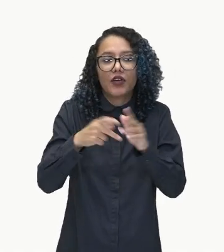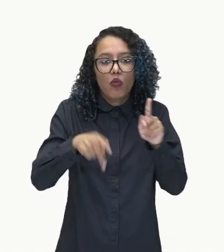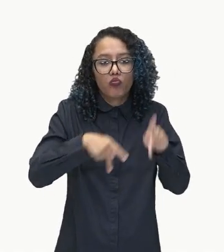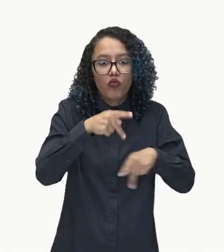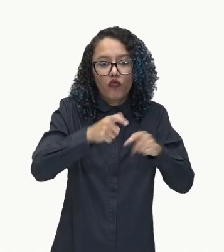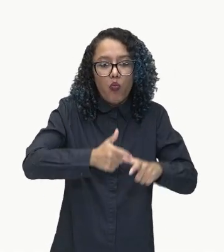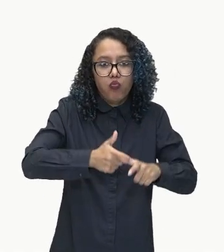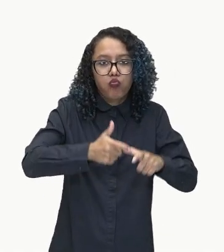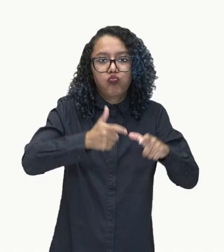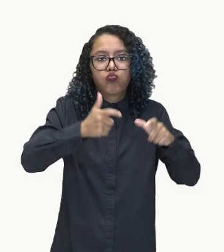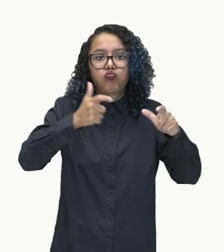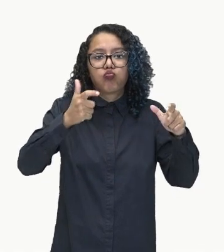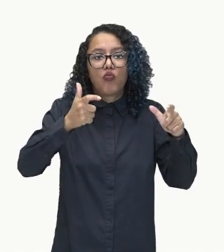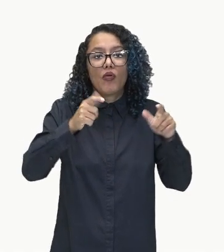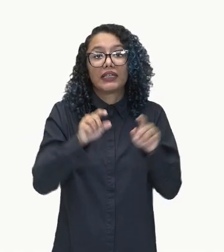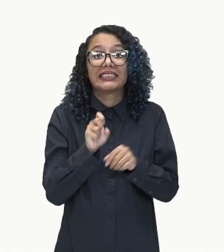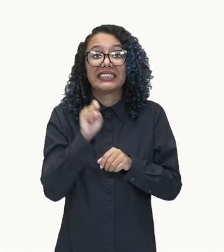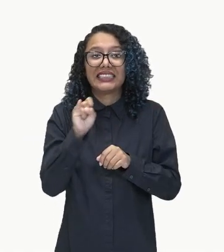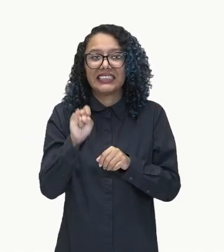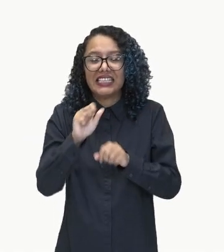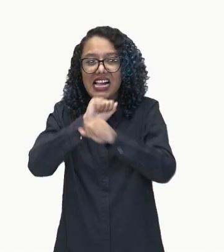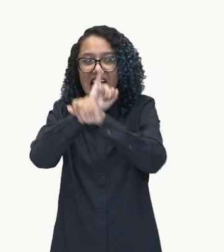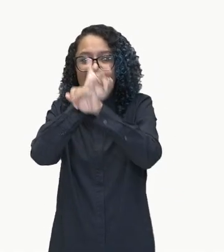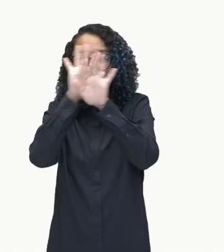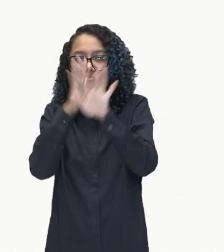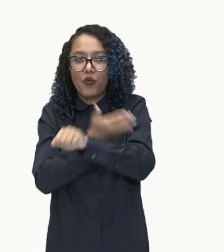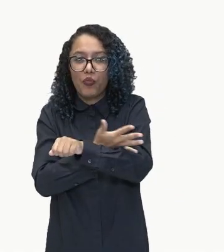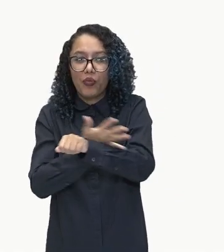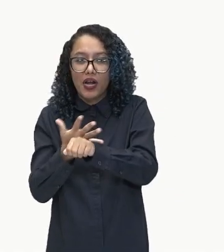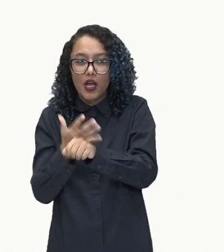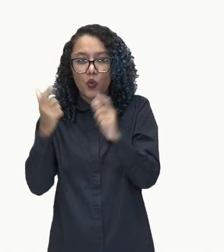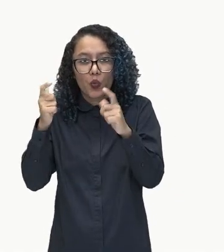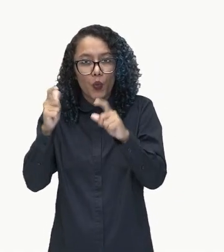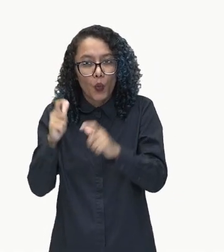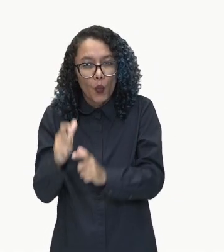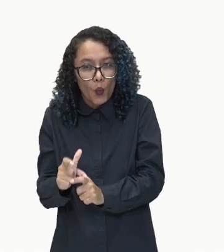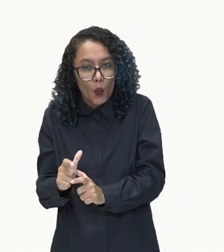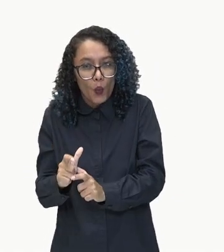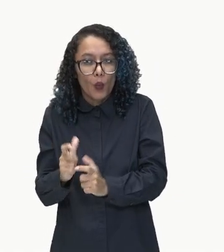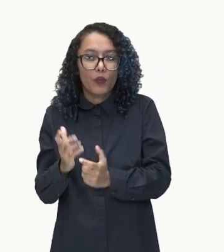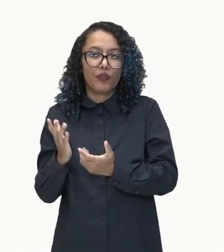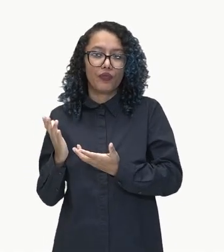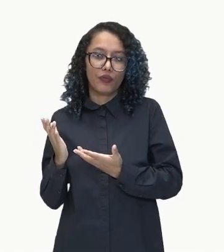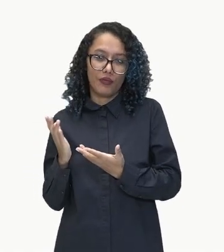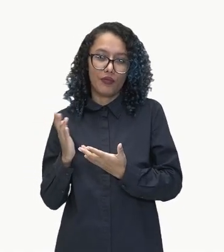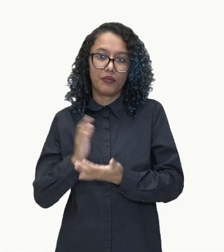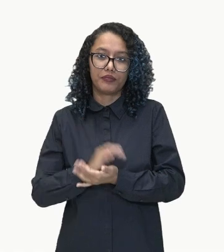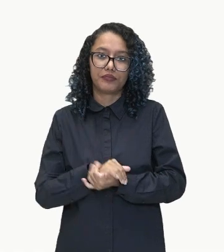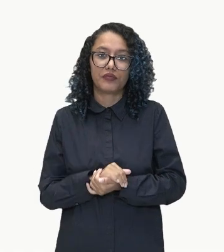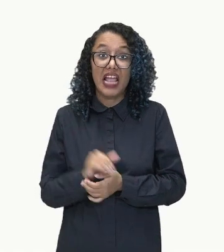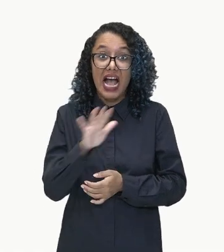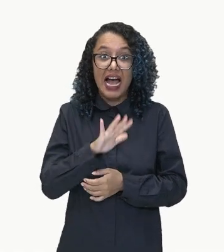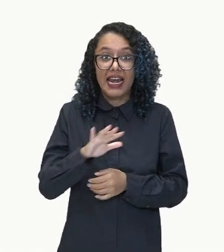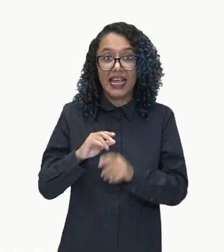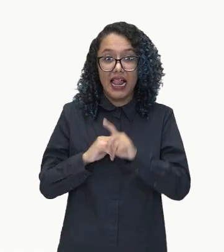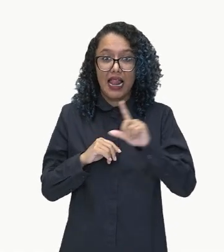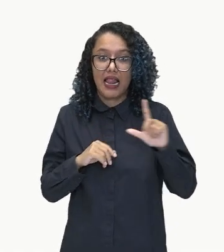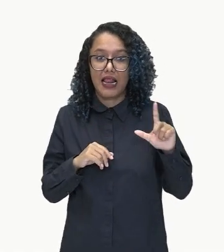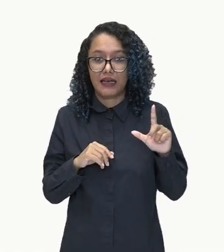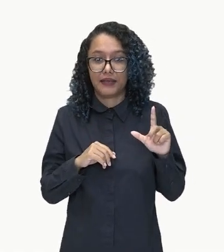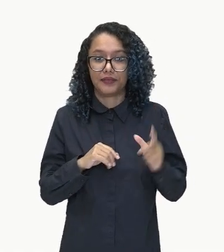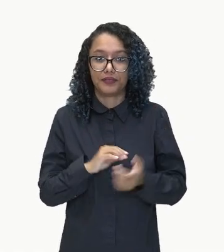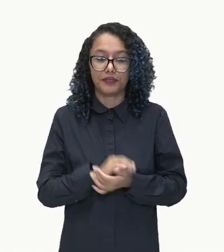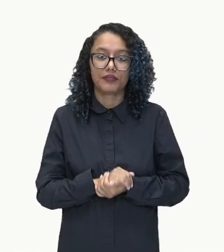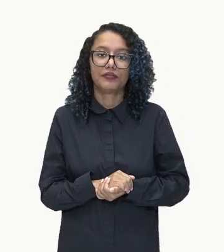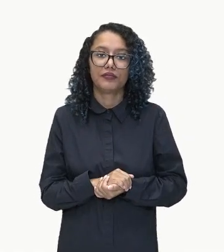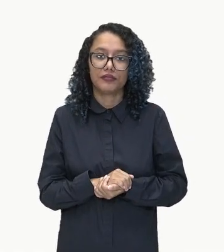quanto ali o branquinho, vai ser mais baixo. Então, como a gente observa, do lado leste, que pega essa região,